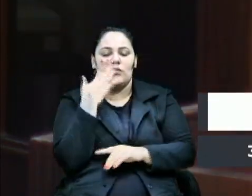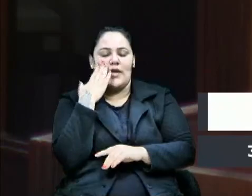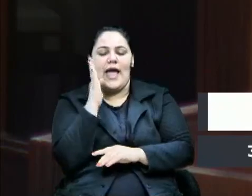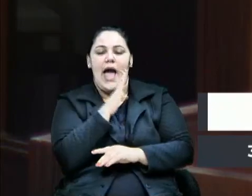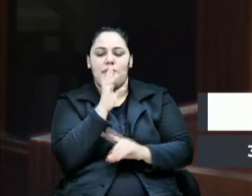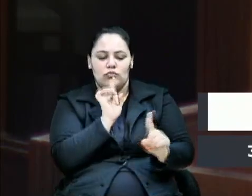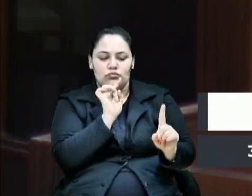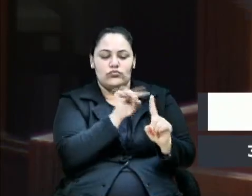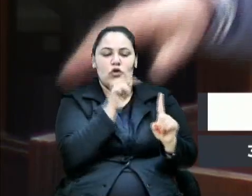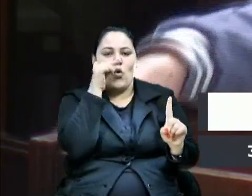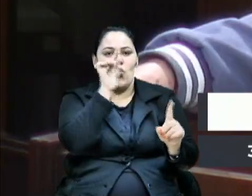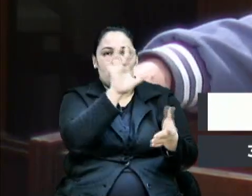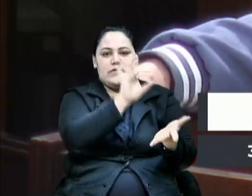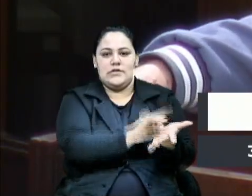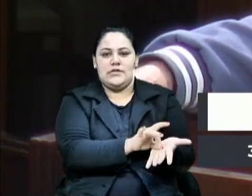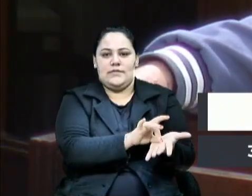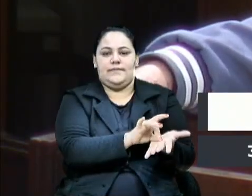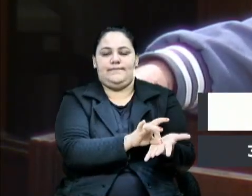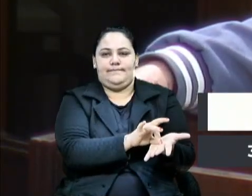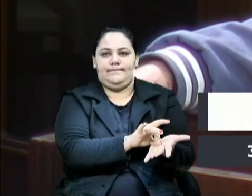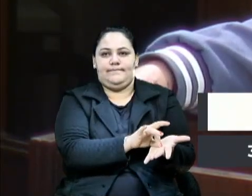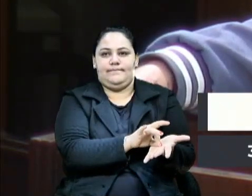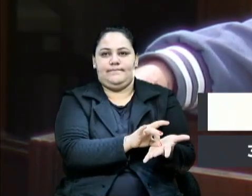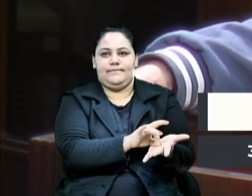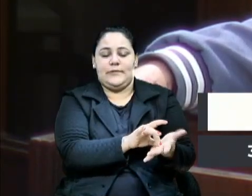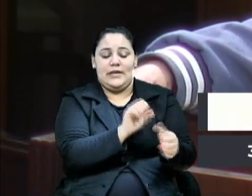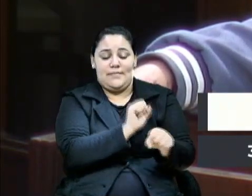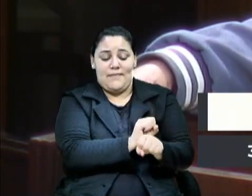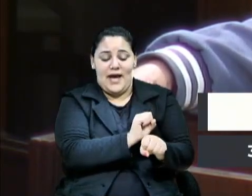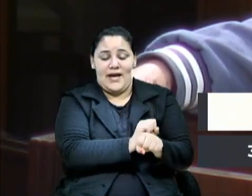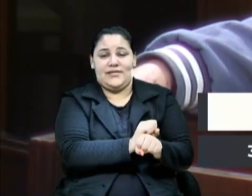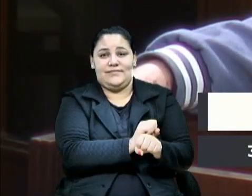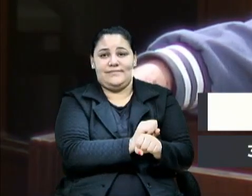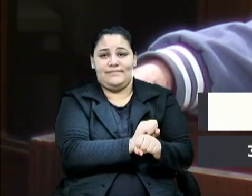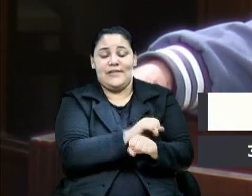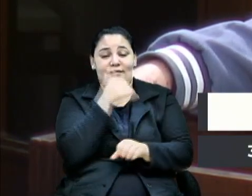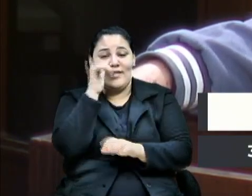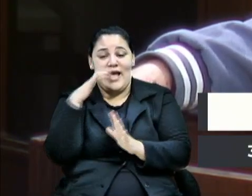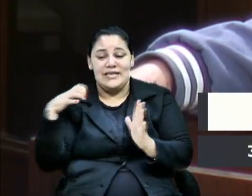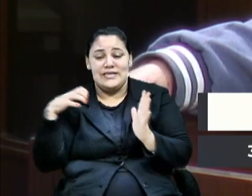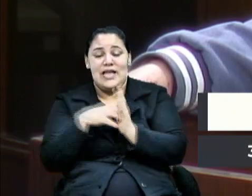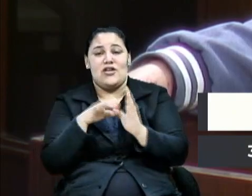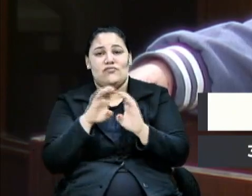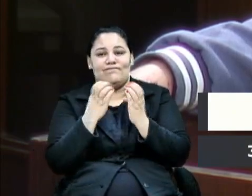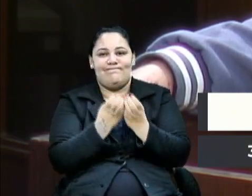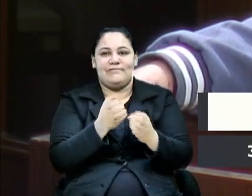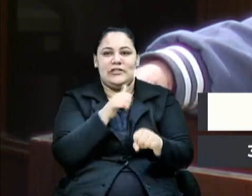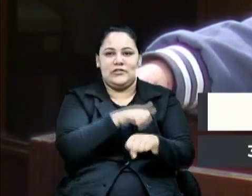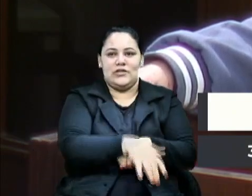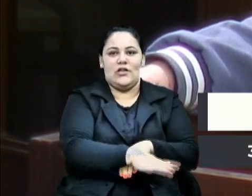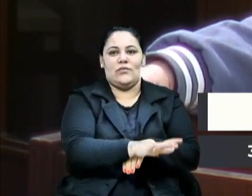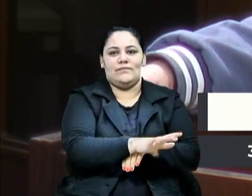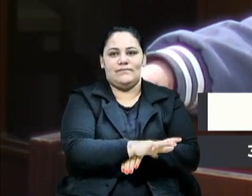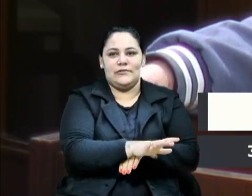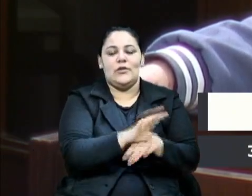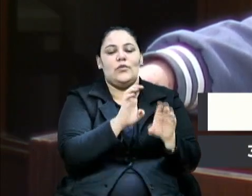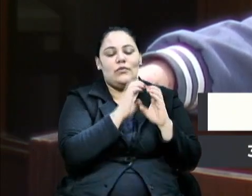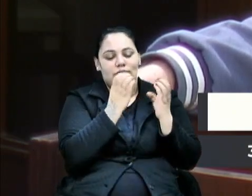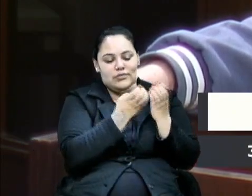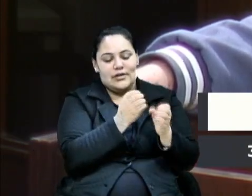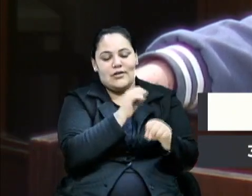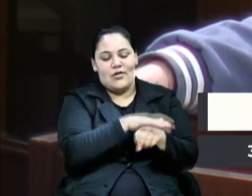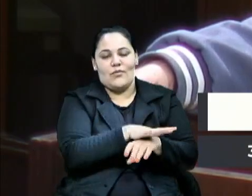que não possa haver ali na frente tragédia lá na comunidade de Galópolis. Então, comunidade de Galópolis,